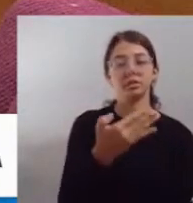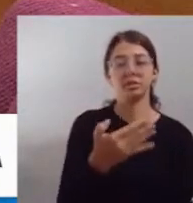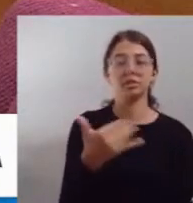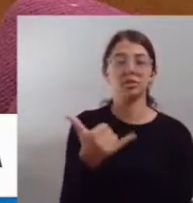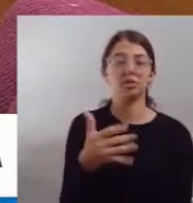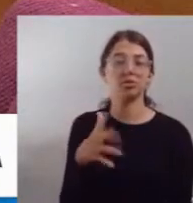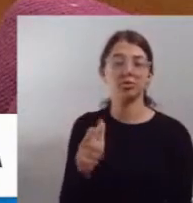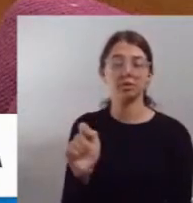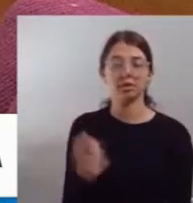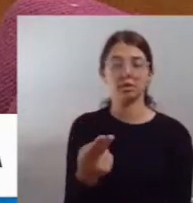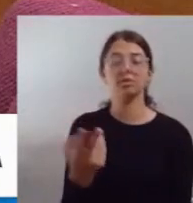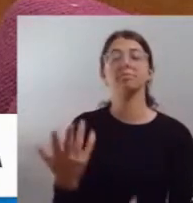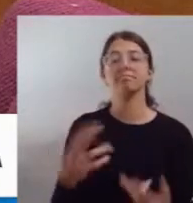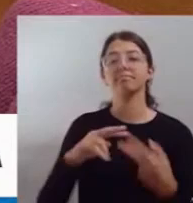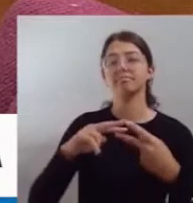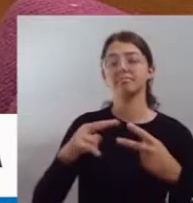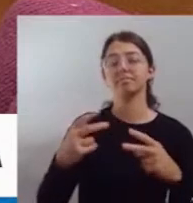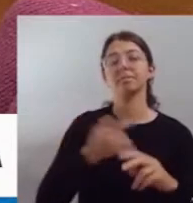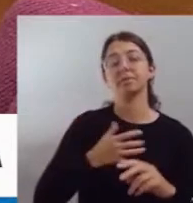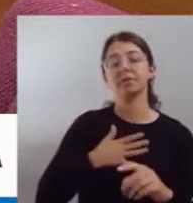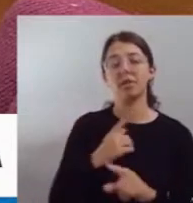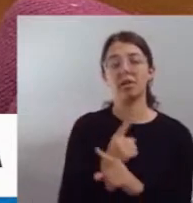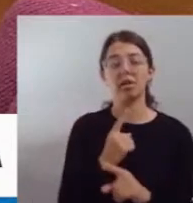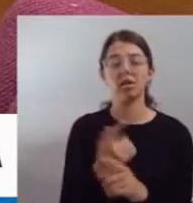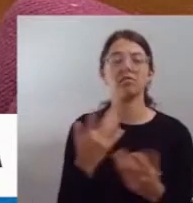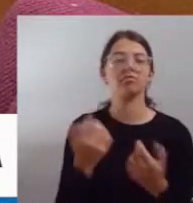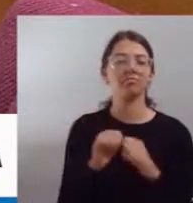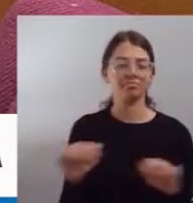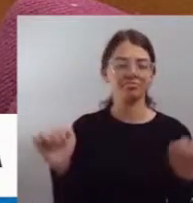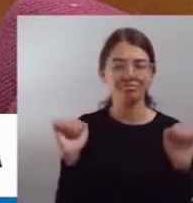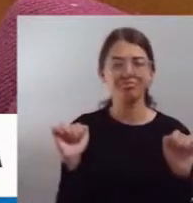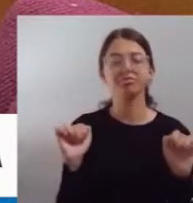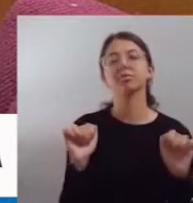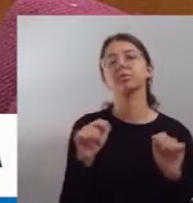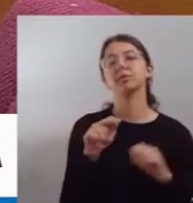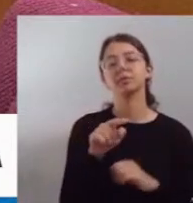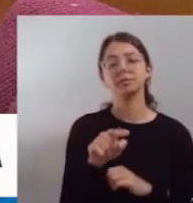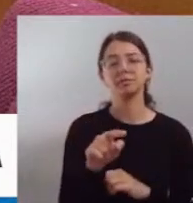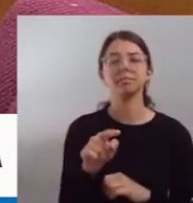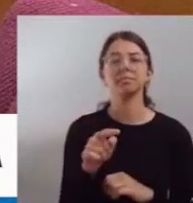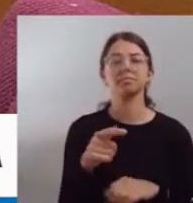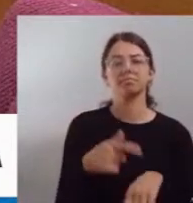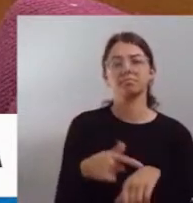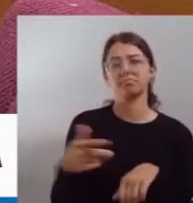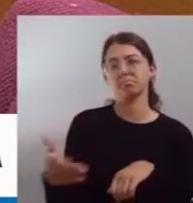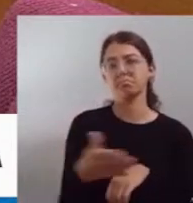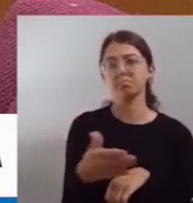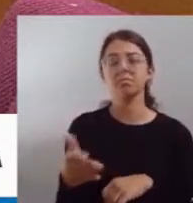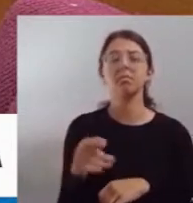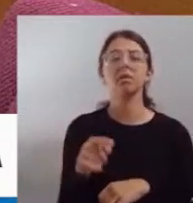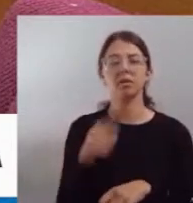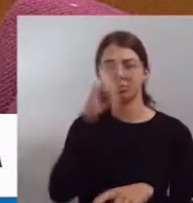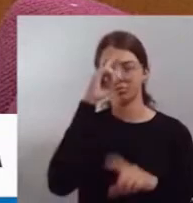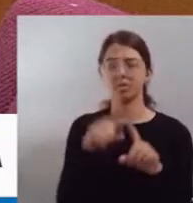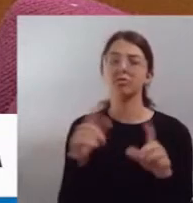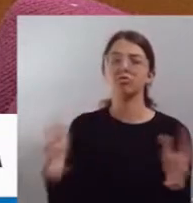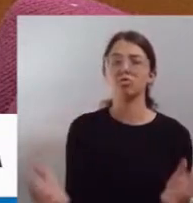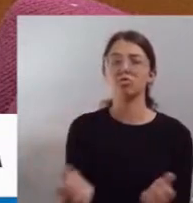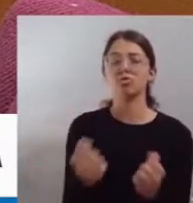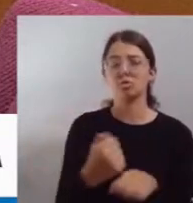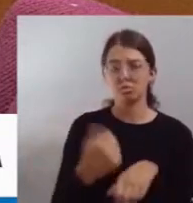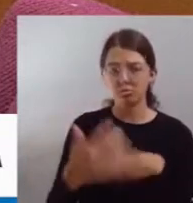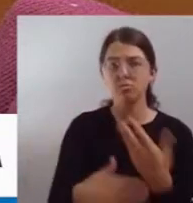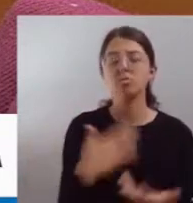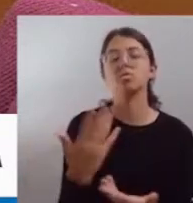mantém sensivelmente a mesma autonomia que lhe faculta, em tempo adequado, para uma eventual recuperação, se for essa a conclusão de